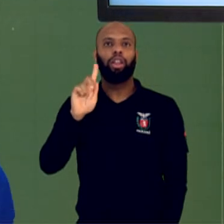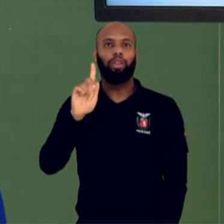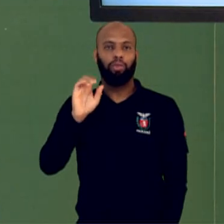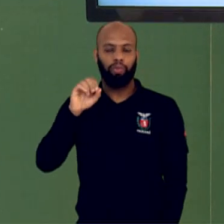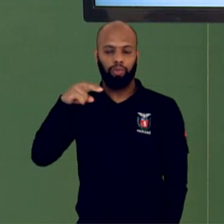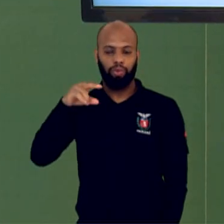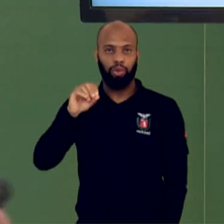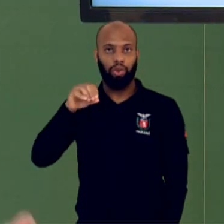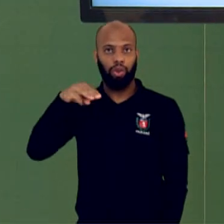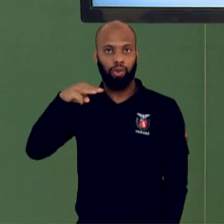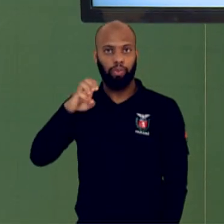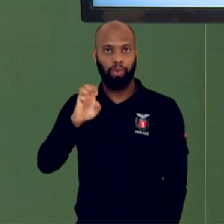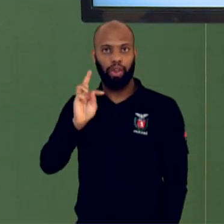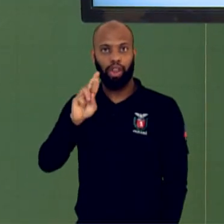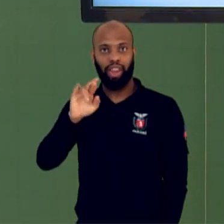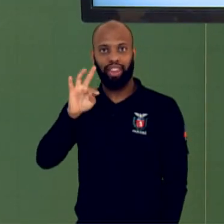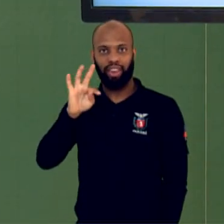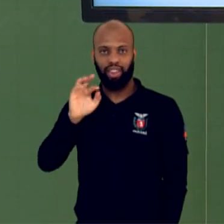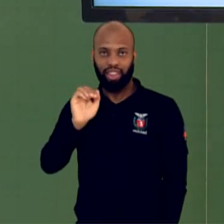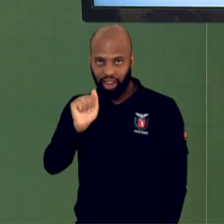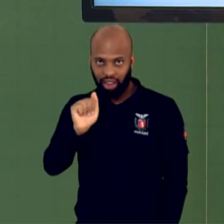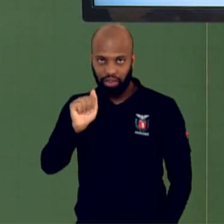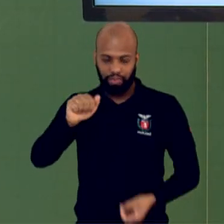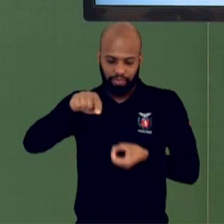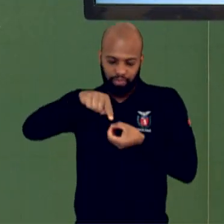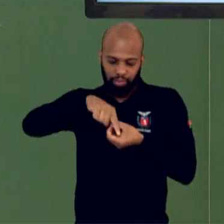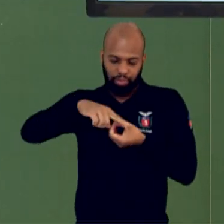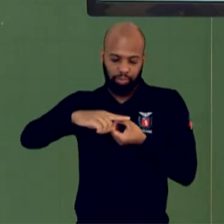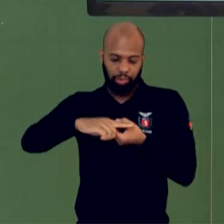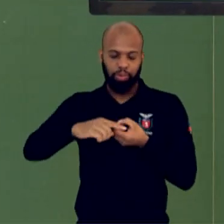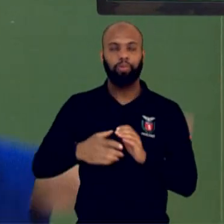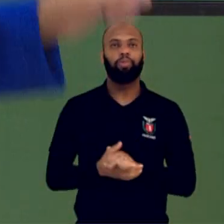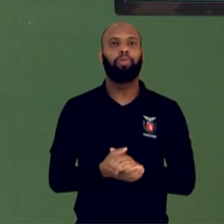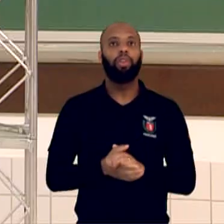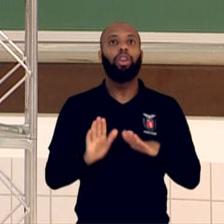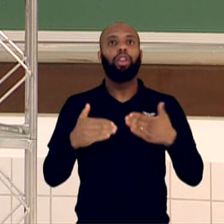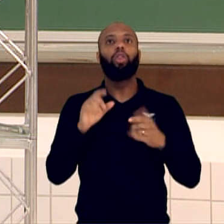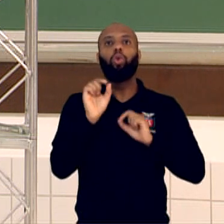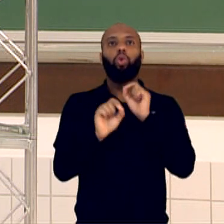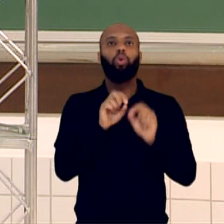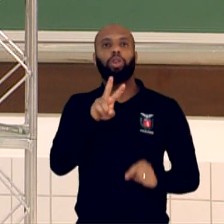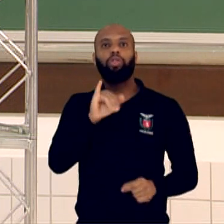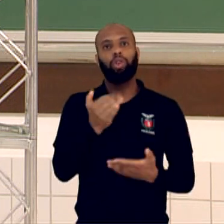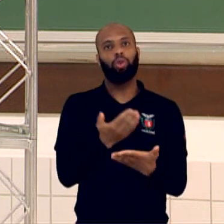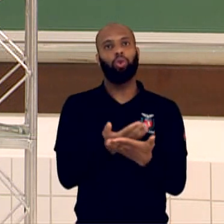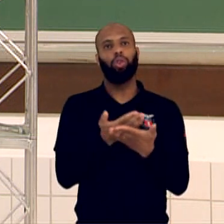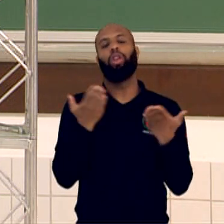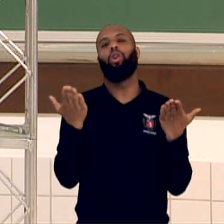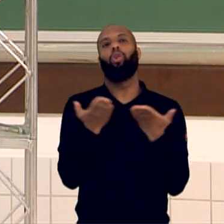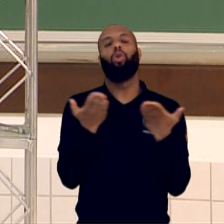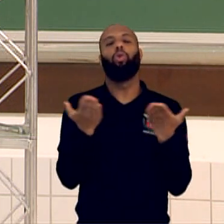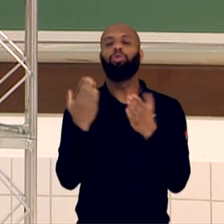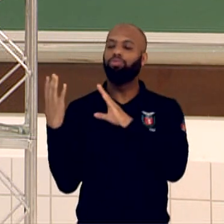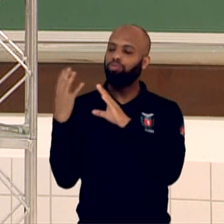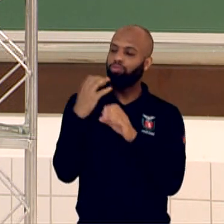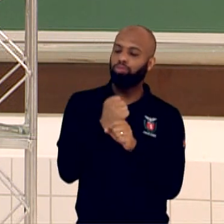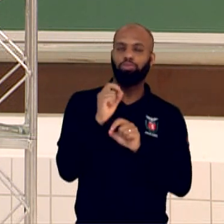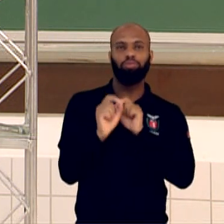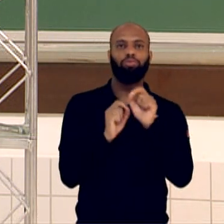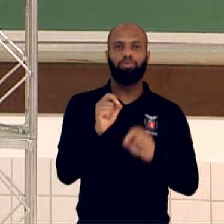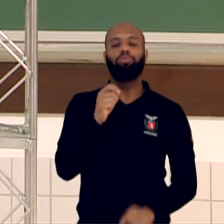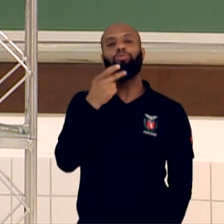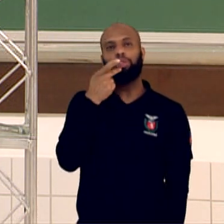até compreender melhor assuntos ligados às funções trigonométricas. Tá? Então, o que nós vamos abordar? O que a gente vai revisar? A gente vai